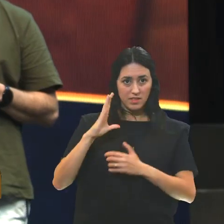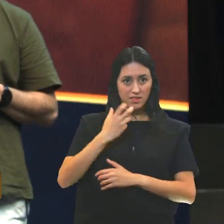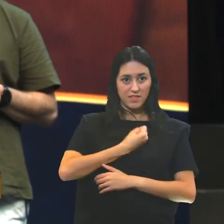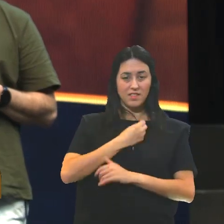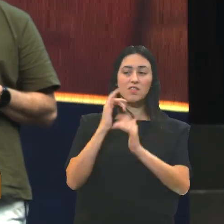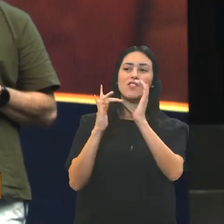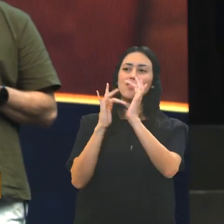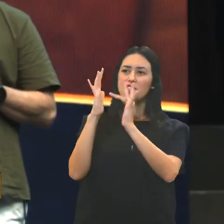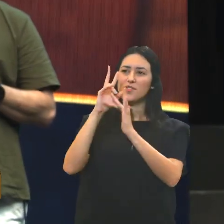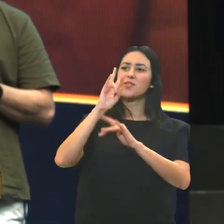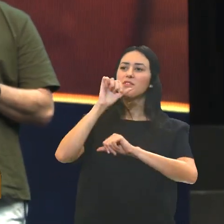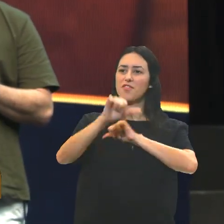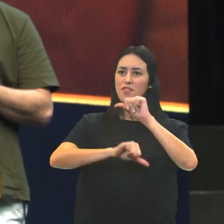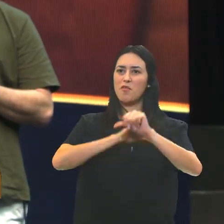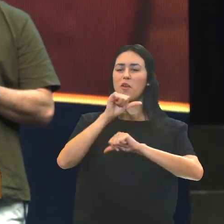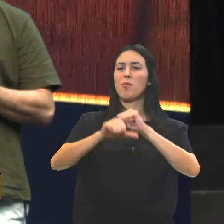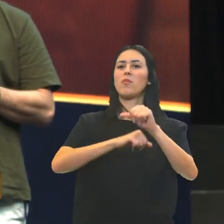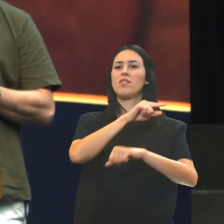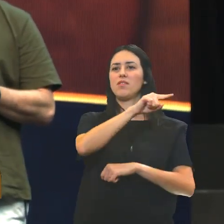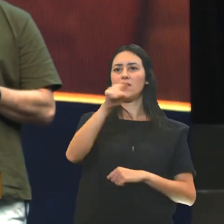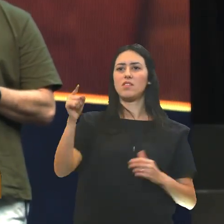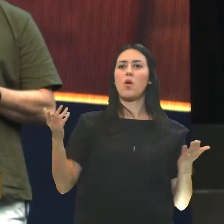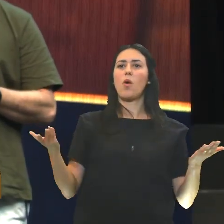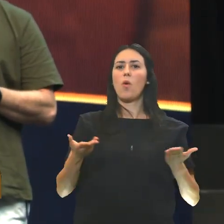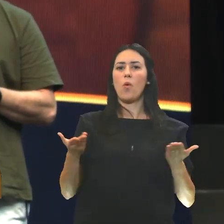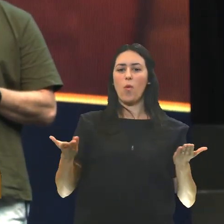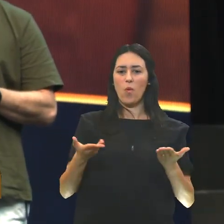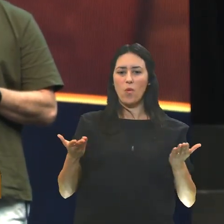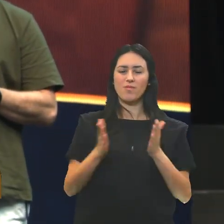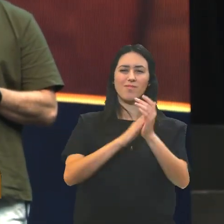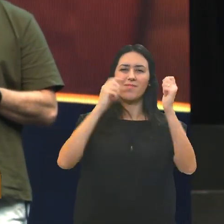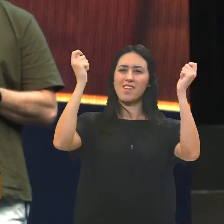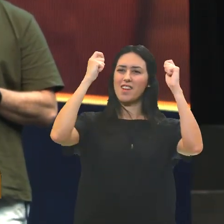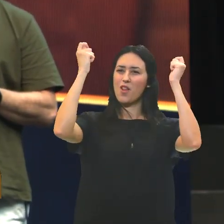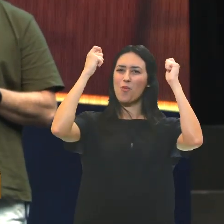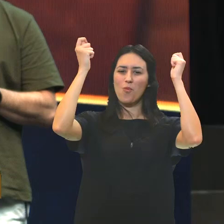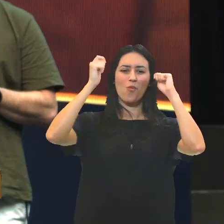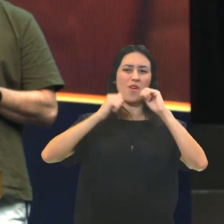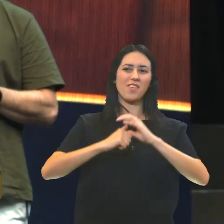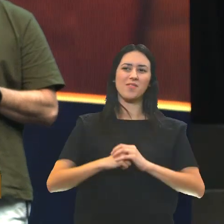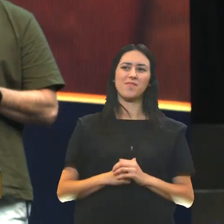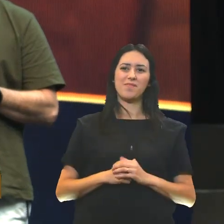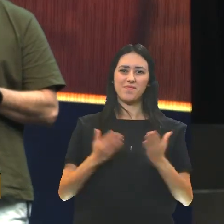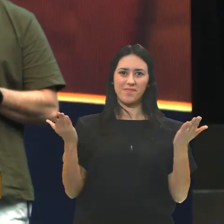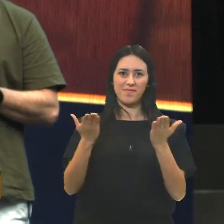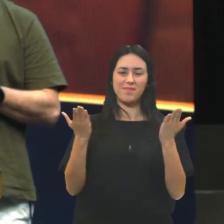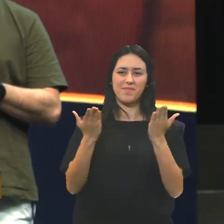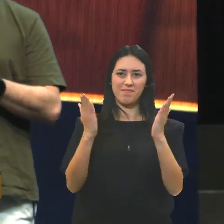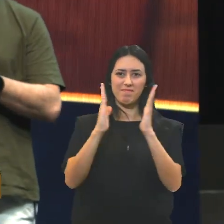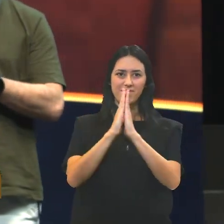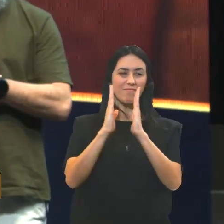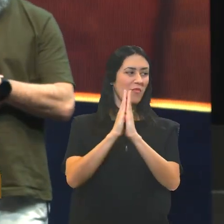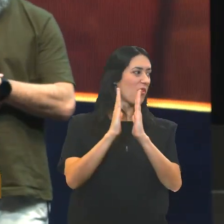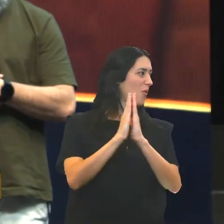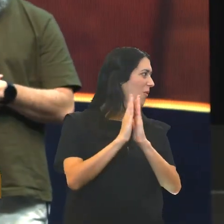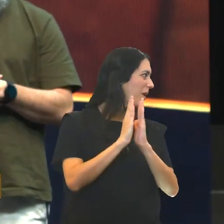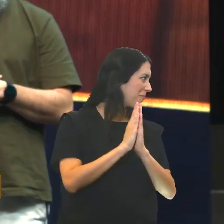Jesus vai mudar você hoje. Aleluia. Feche os seus olhos no seu lugar.